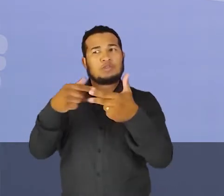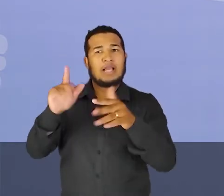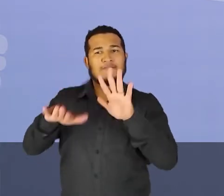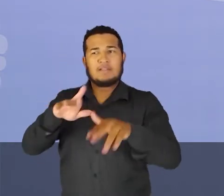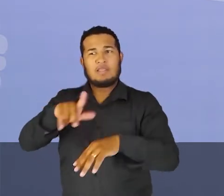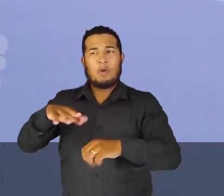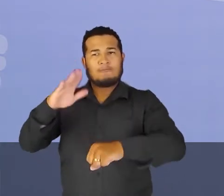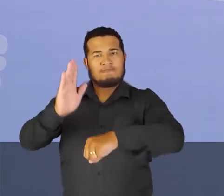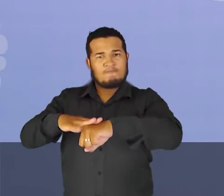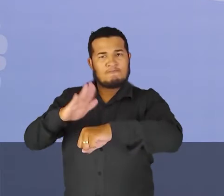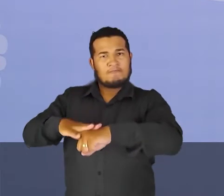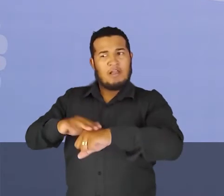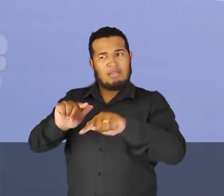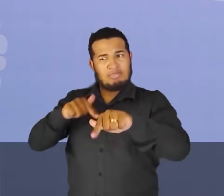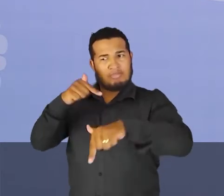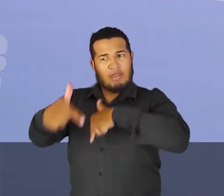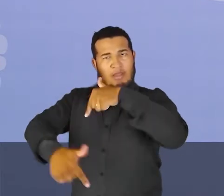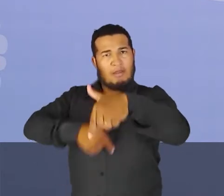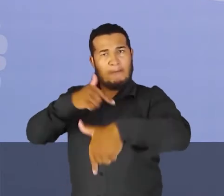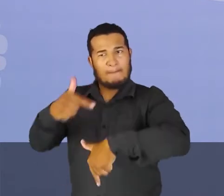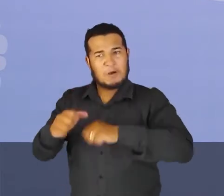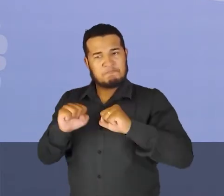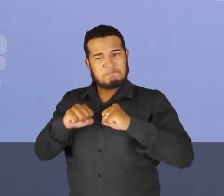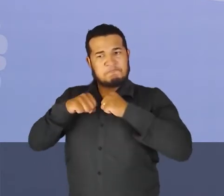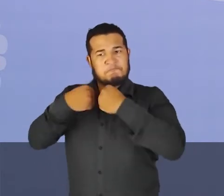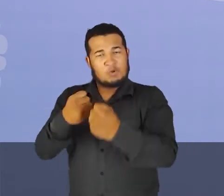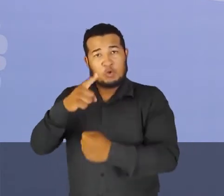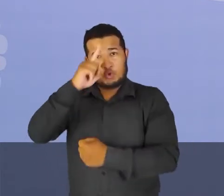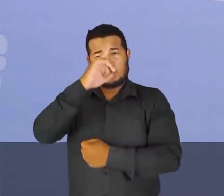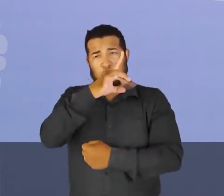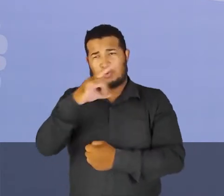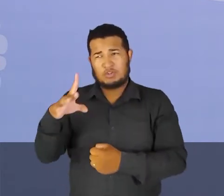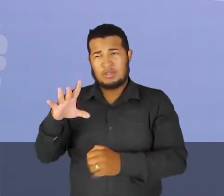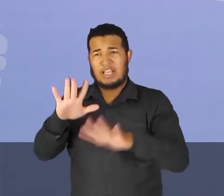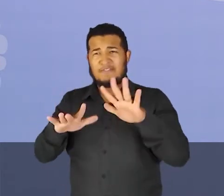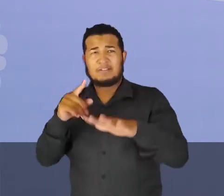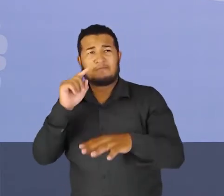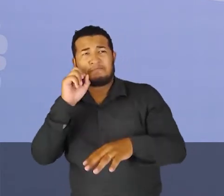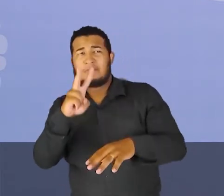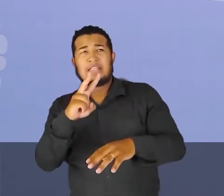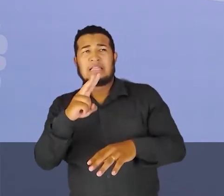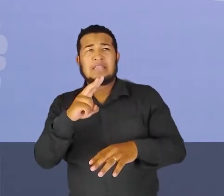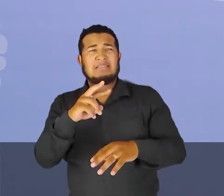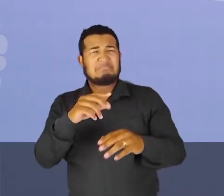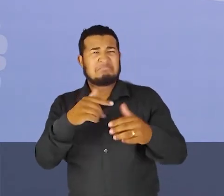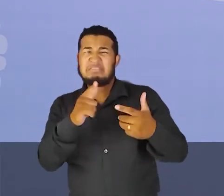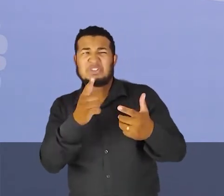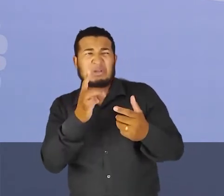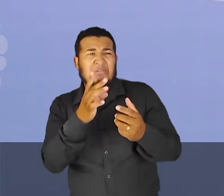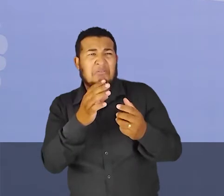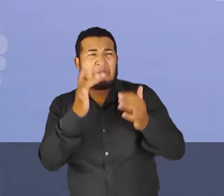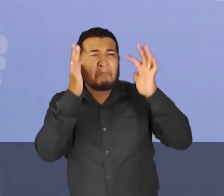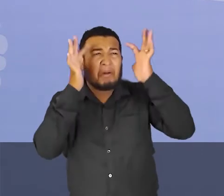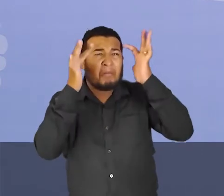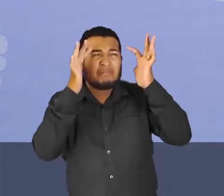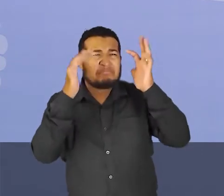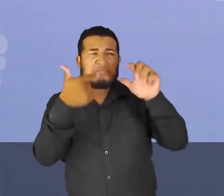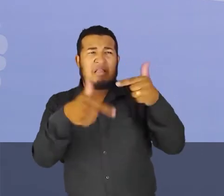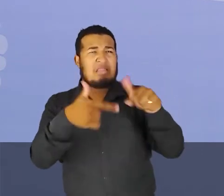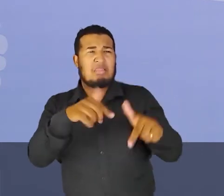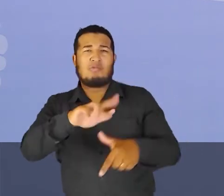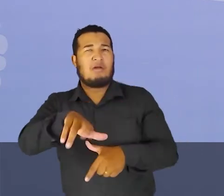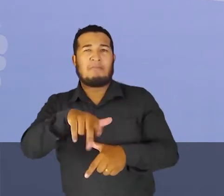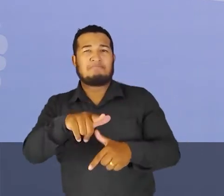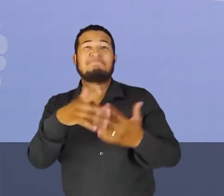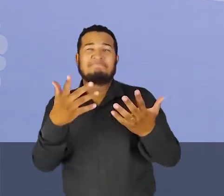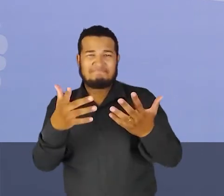que não é o trabalho braçal, o trabalho pesado, o trabalho do dia a dia, por vezes sequer é entendido como trabalho, né? Então, vejam